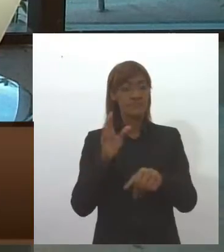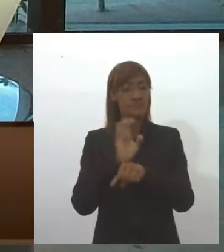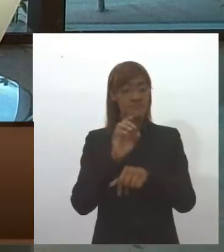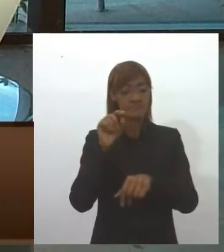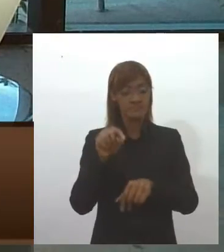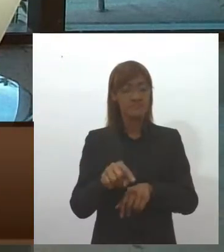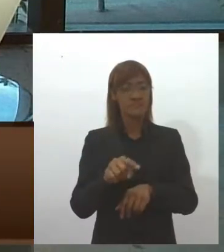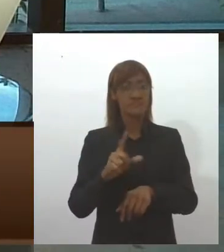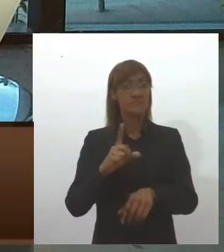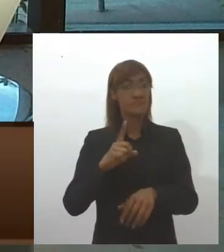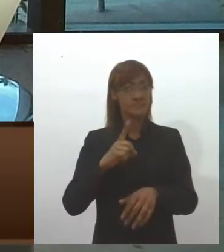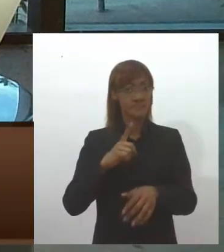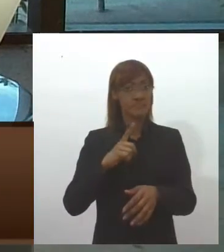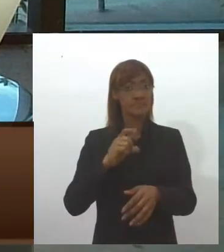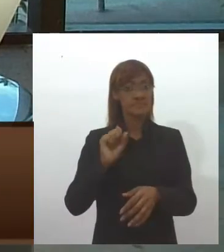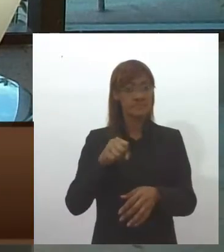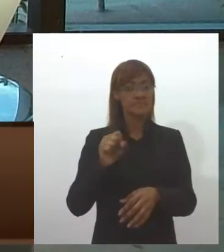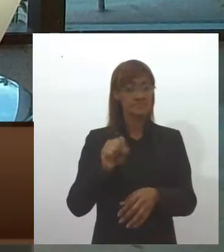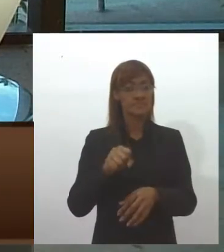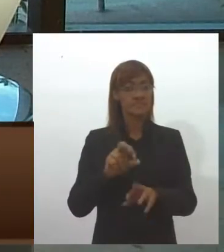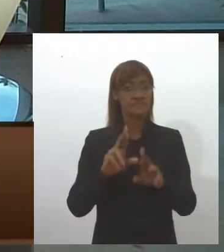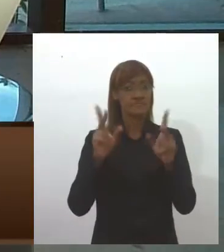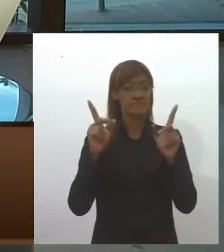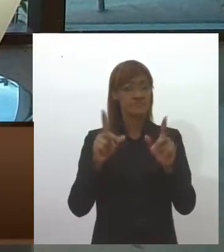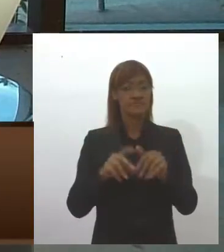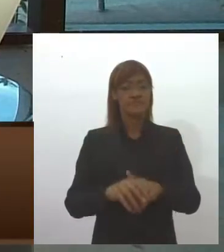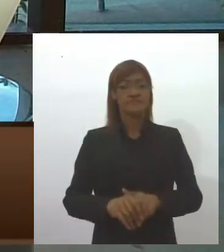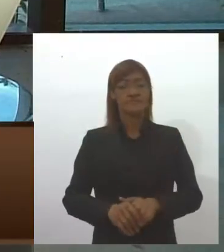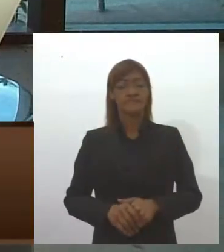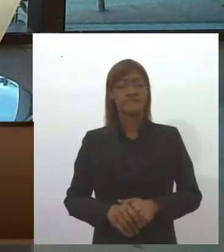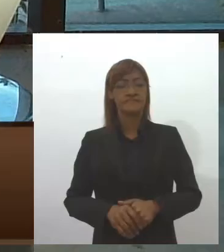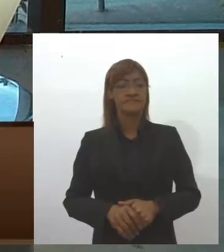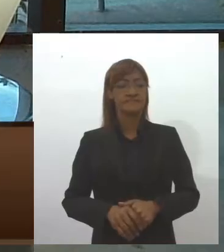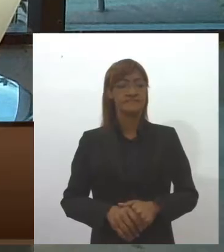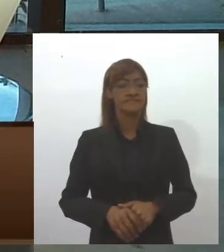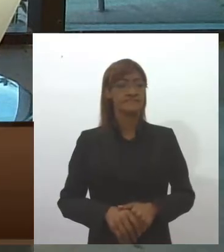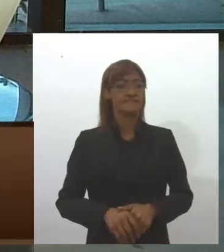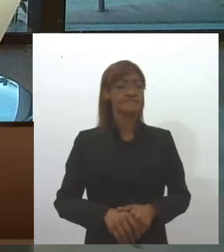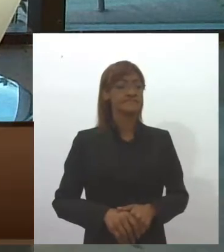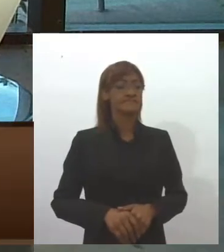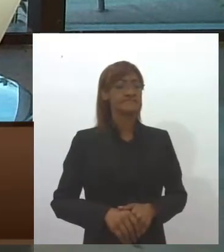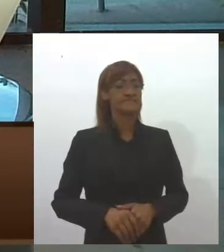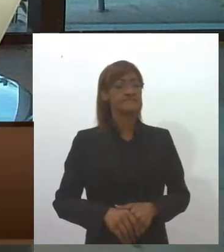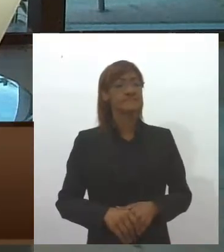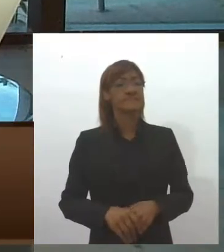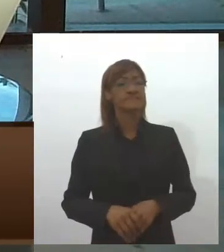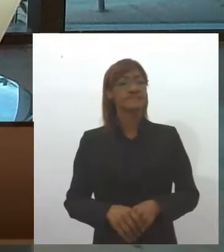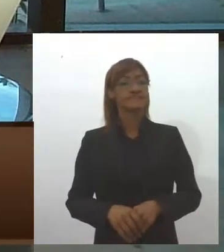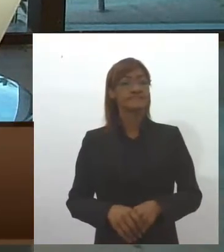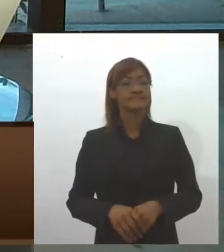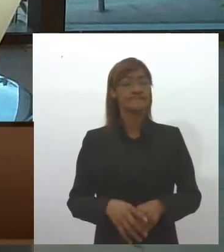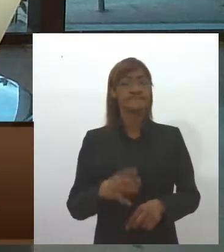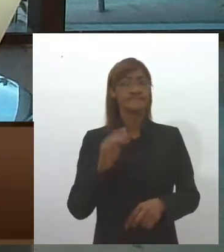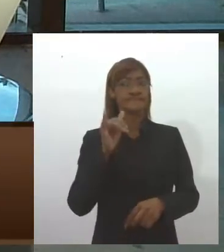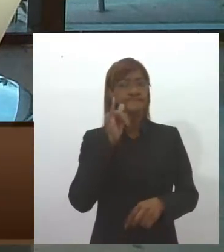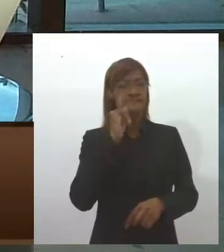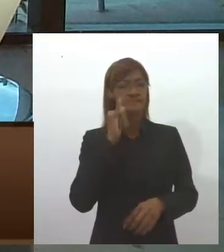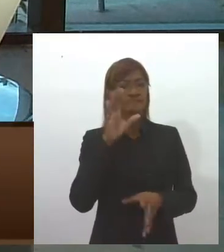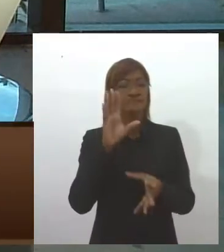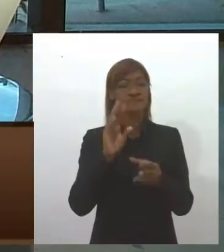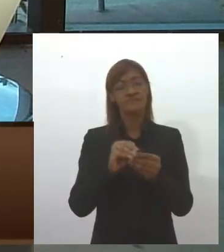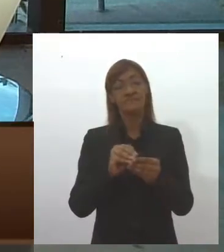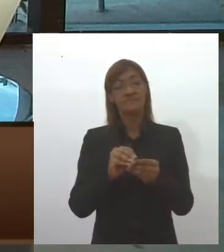fato, pujante nesse setor? Na verdade, eu estou, só para contar um breve histórico, eu estou na presidência da